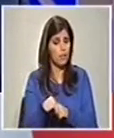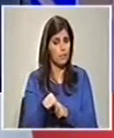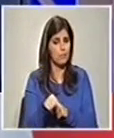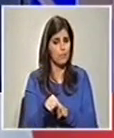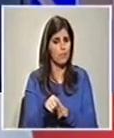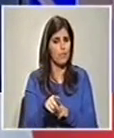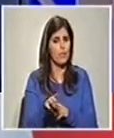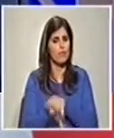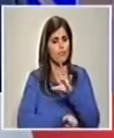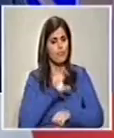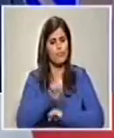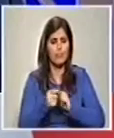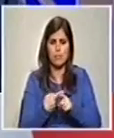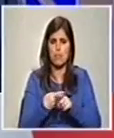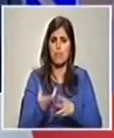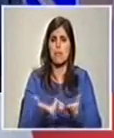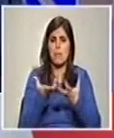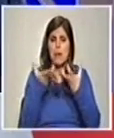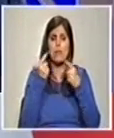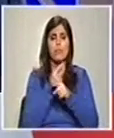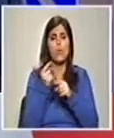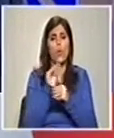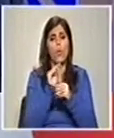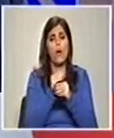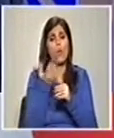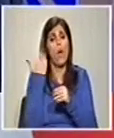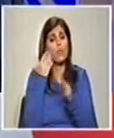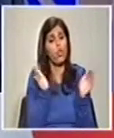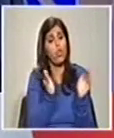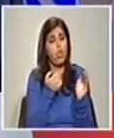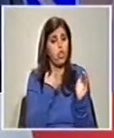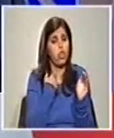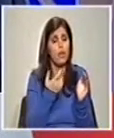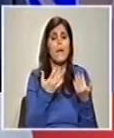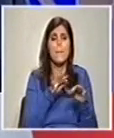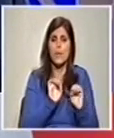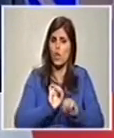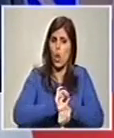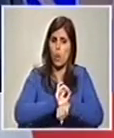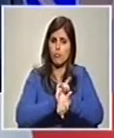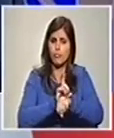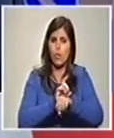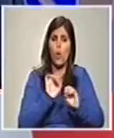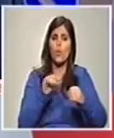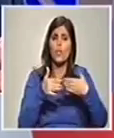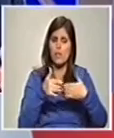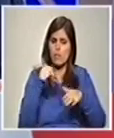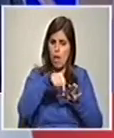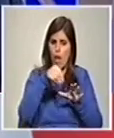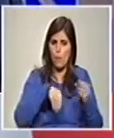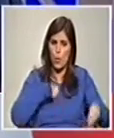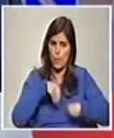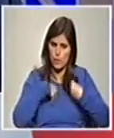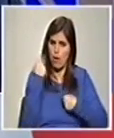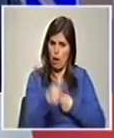evidentemente uma ambição crescente, porque o banco também era mais pequeno, mas desde o início esteve lá. Nós chamávamos a esta